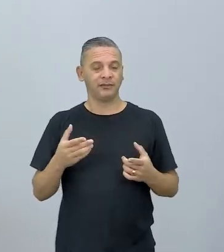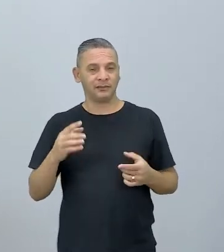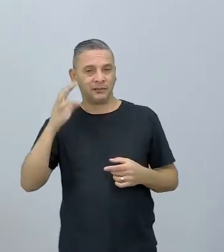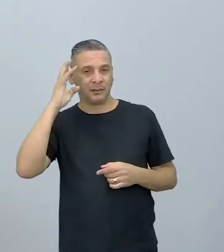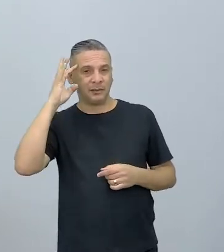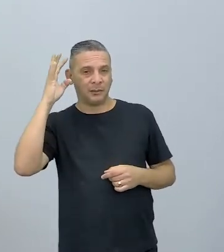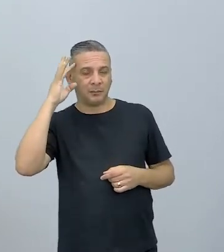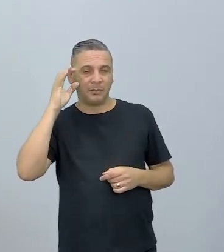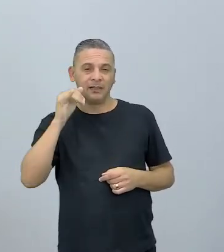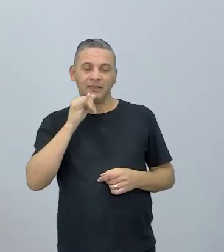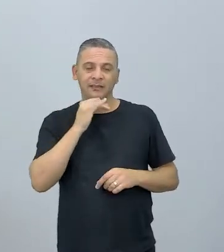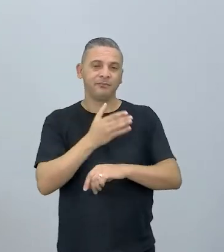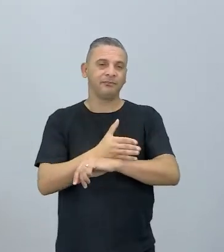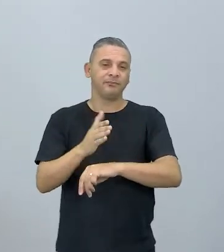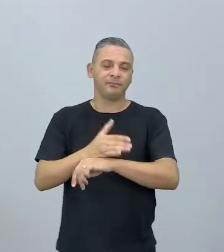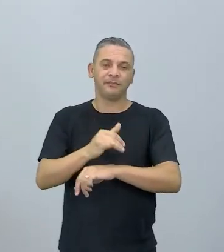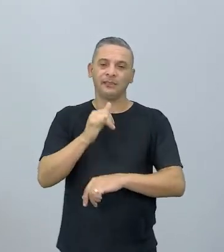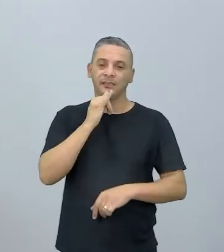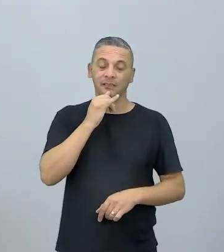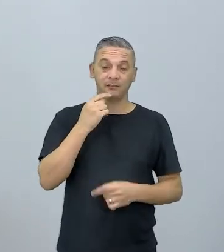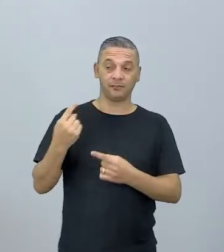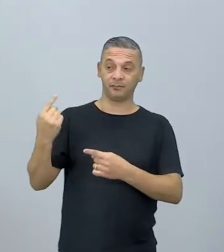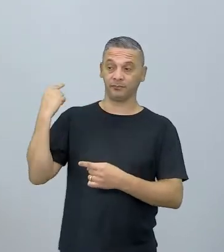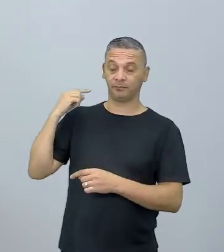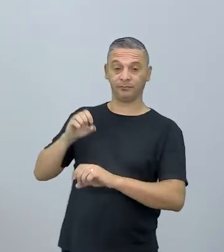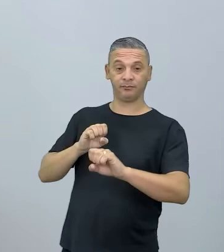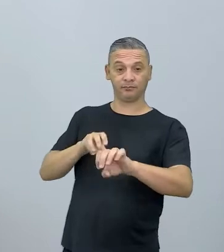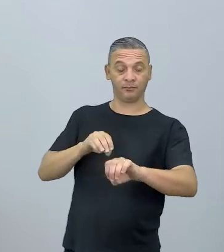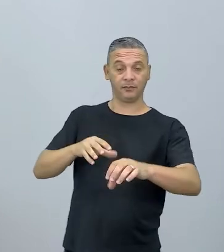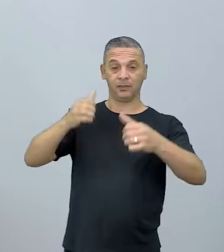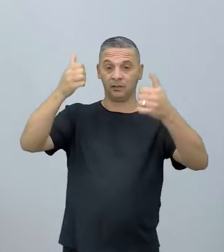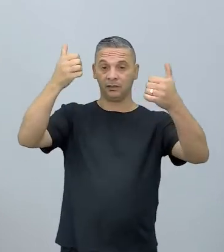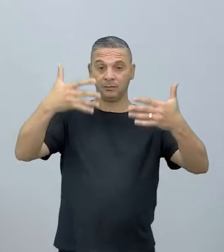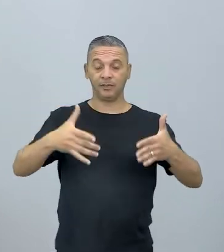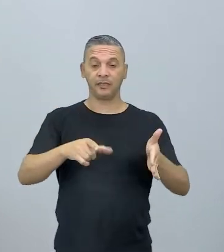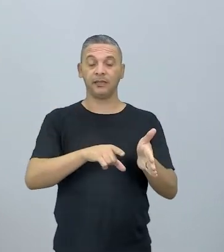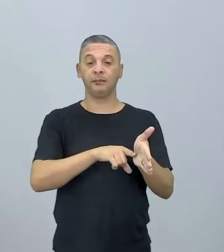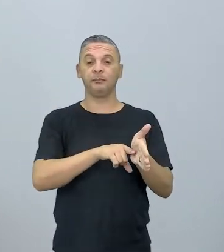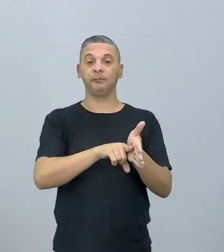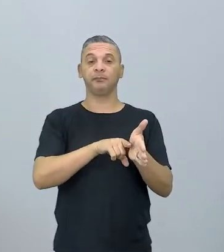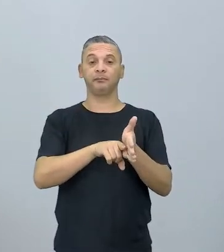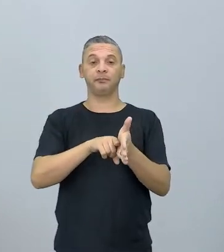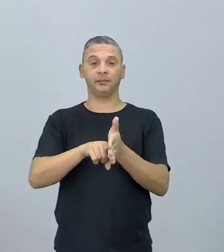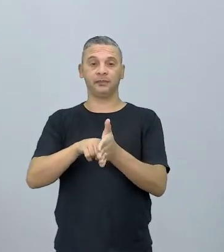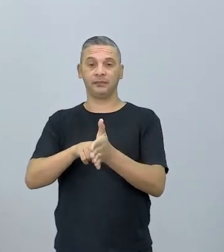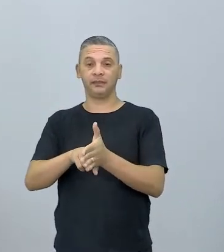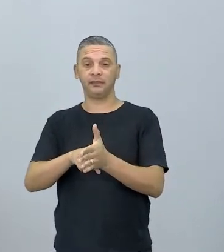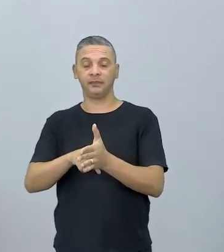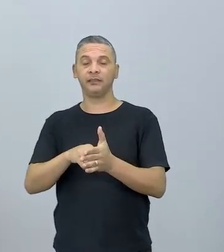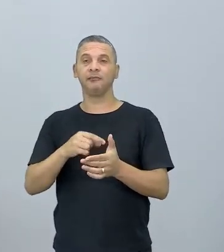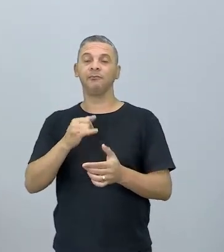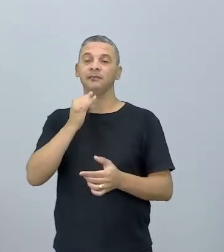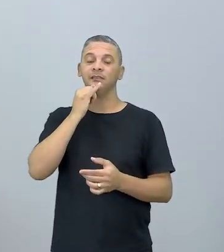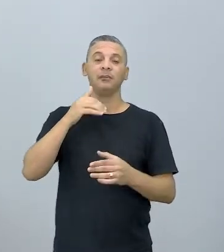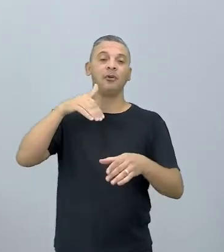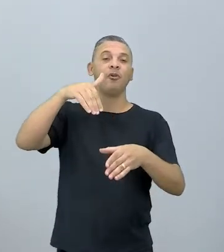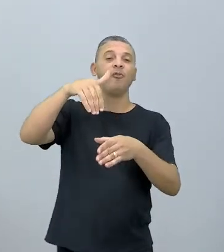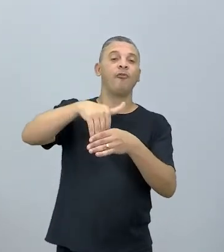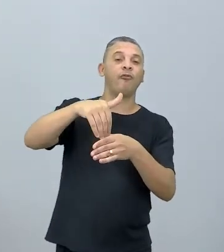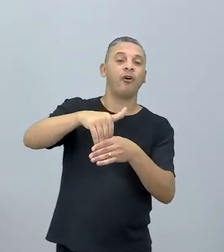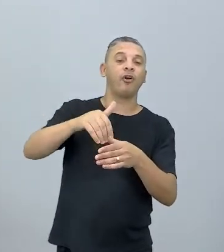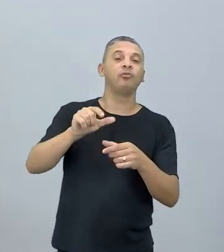pensar uma coisa prática, né? Na aula passada eu estava falando da pesquisa de intenção de votos, as